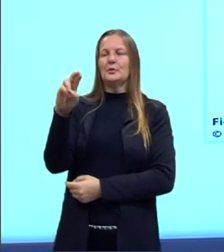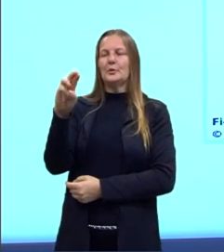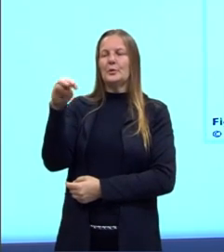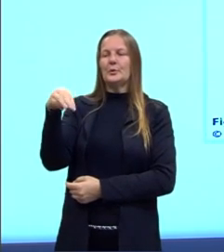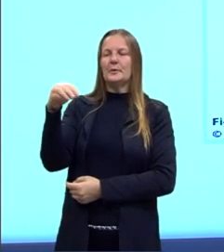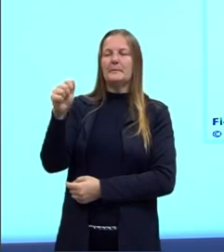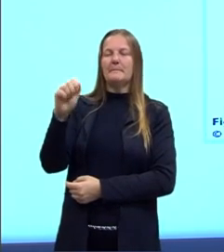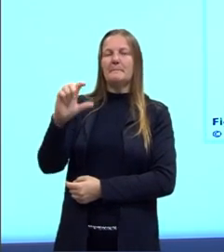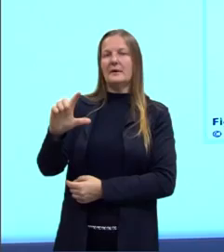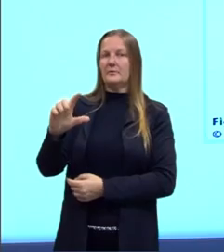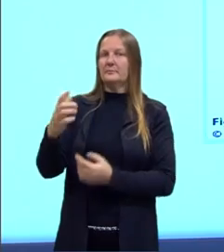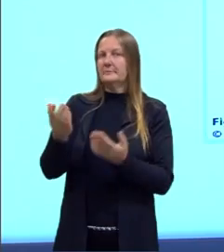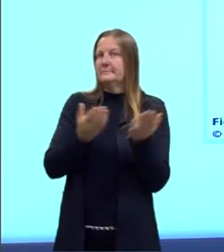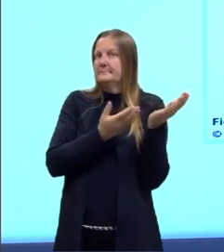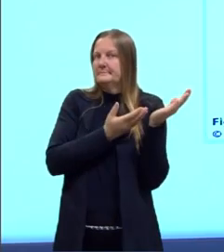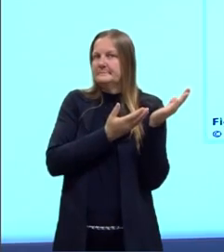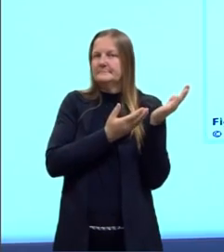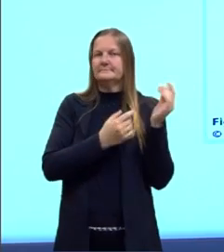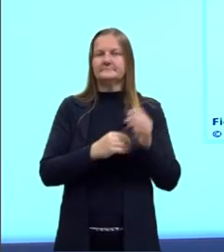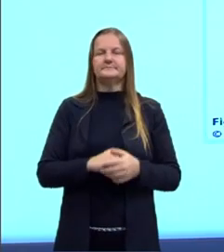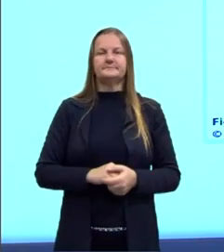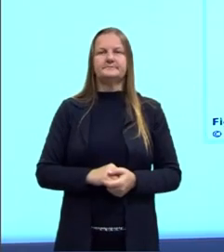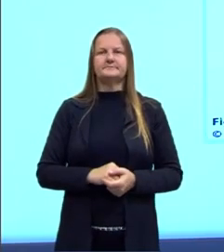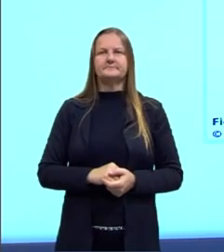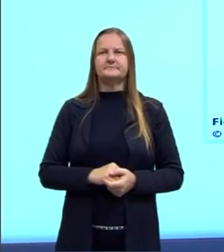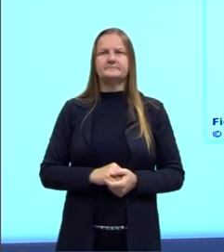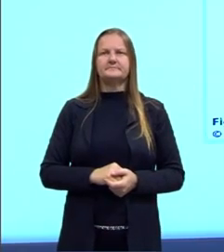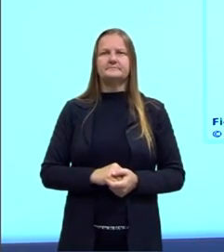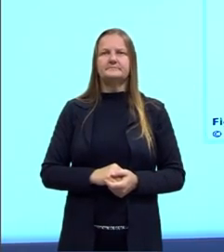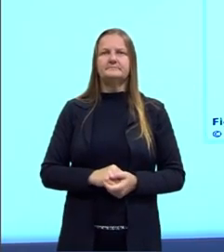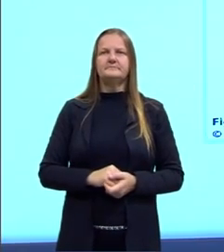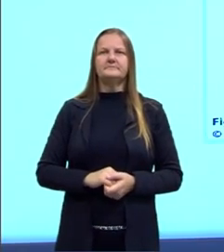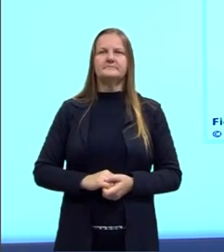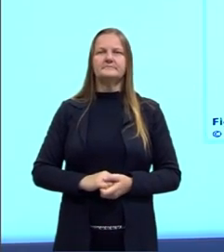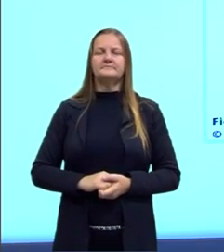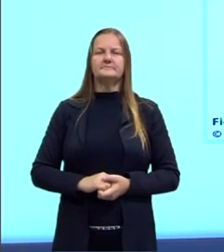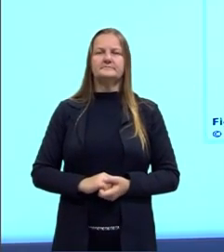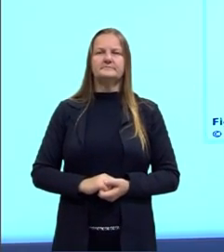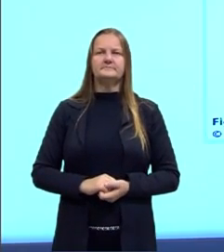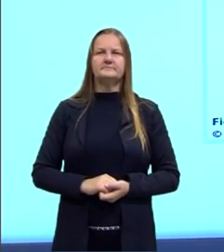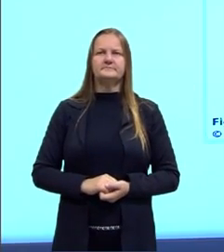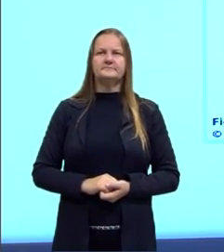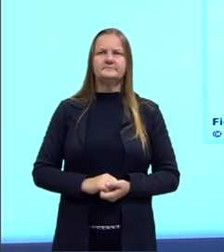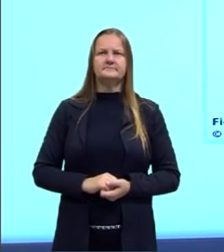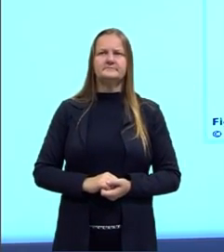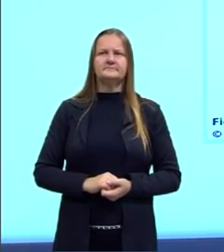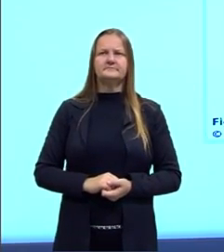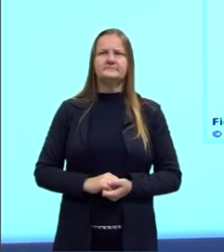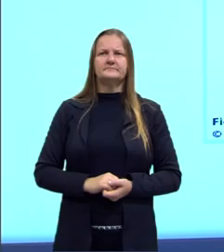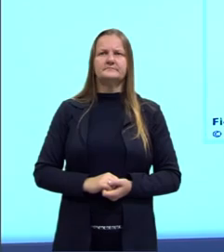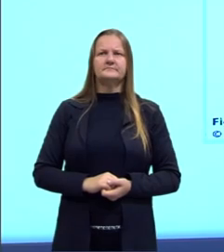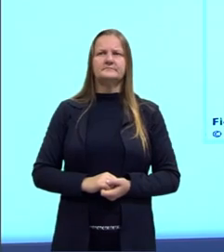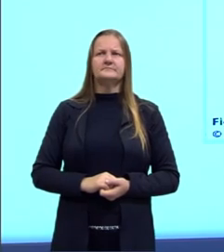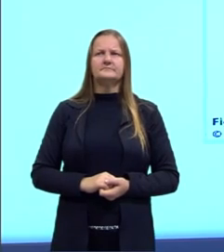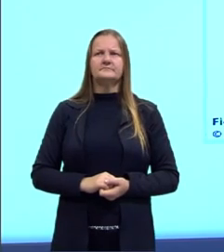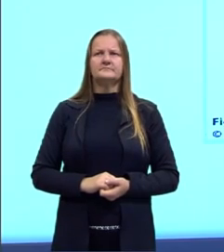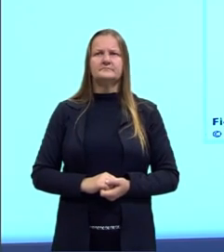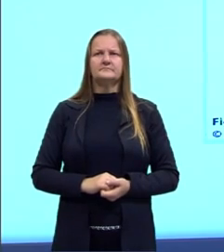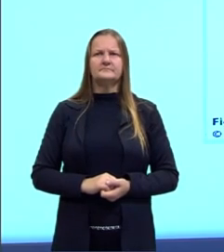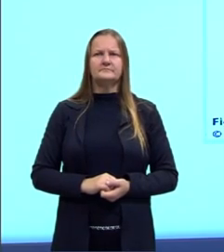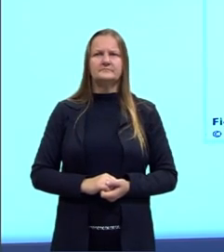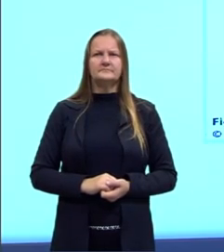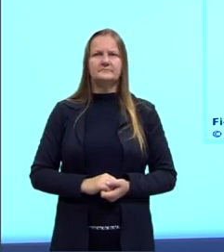Sr Y fator determinante sexual né no Gene Y no